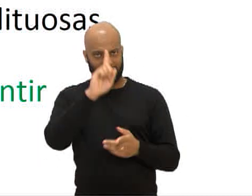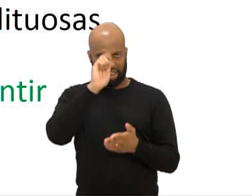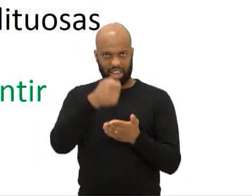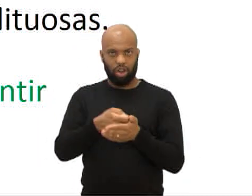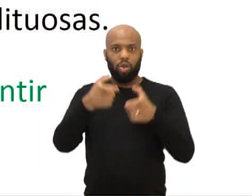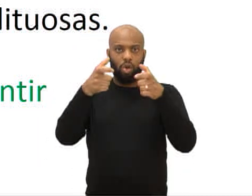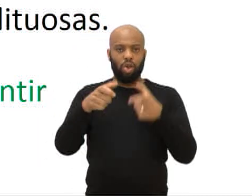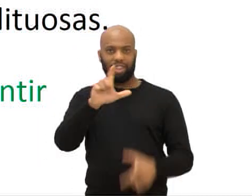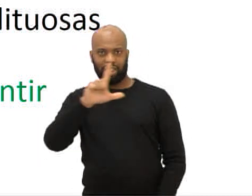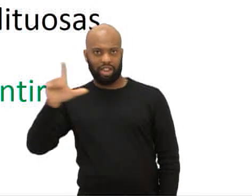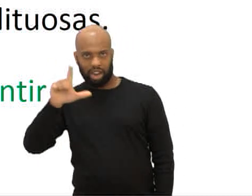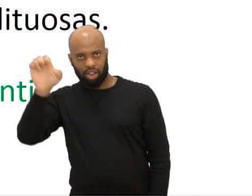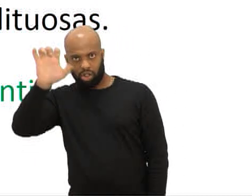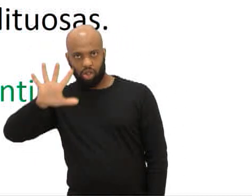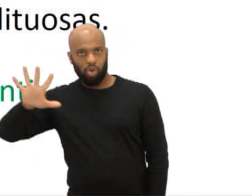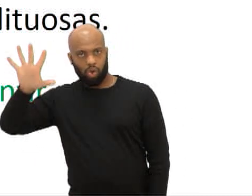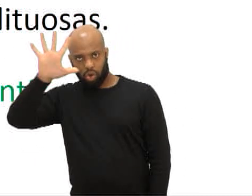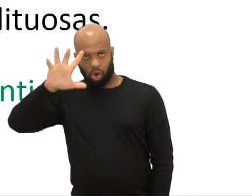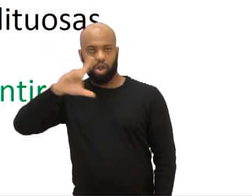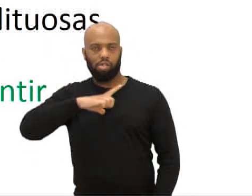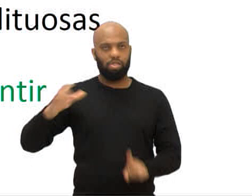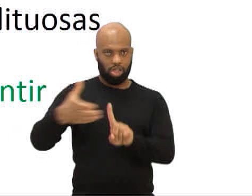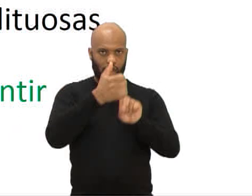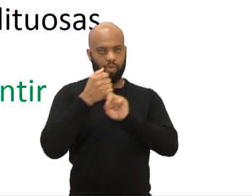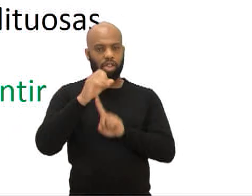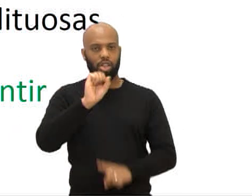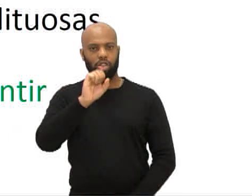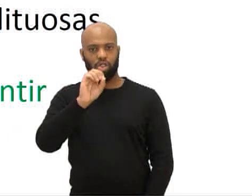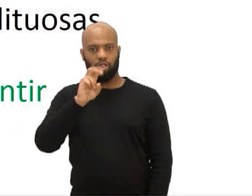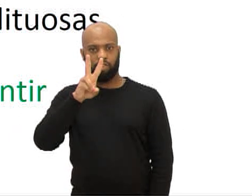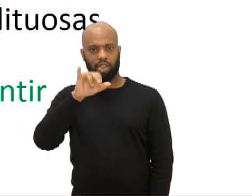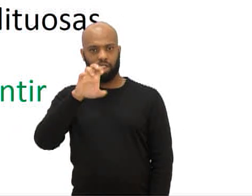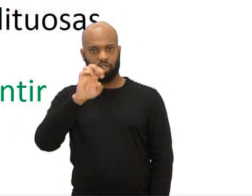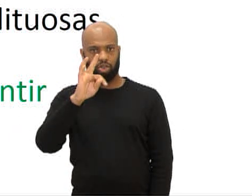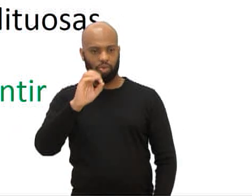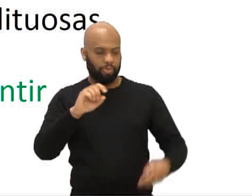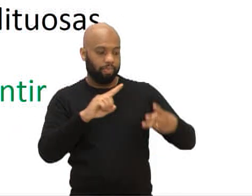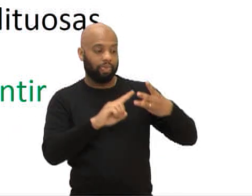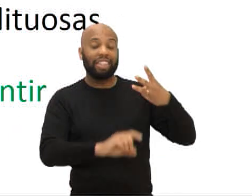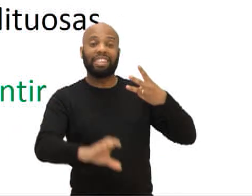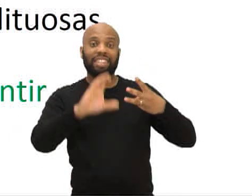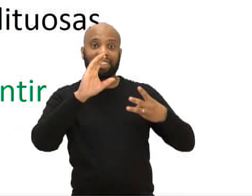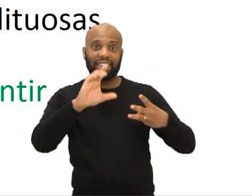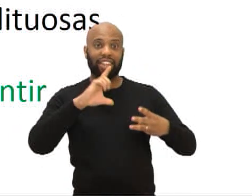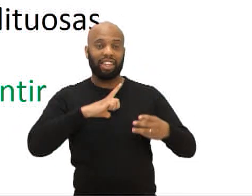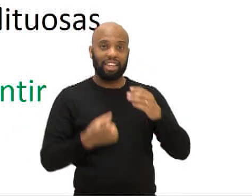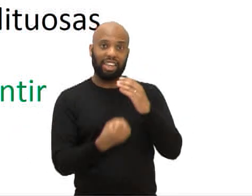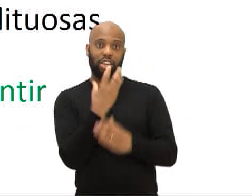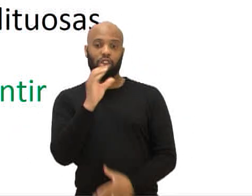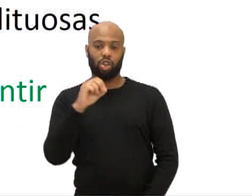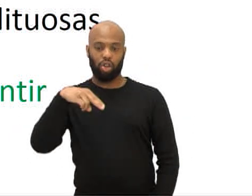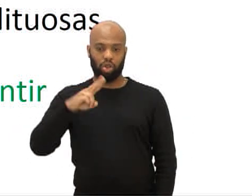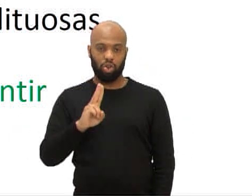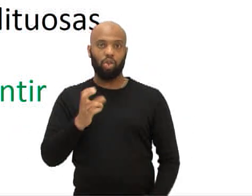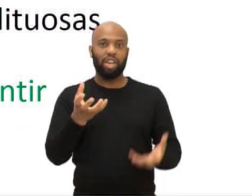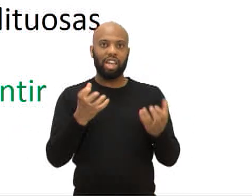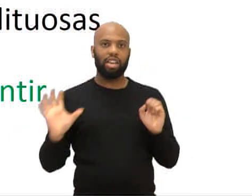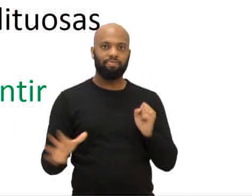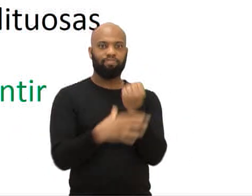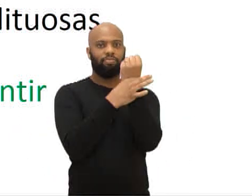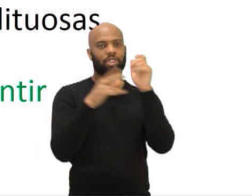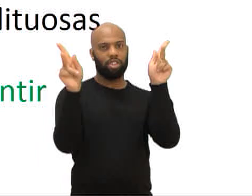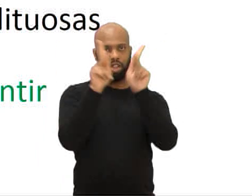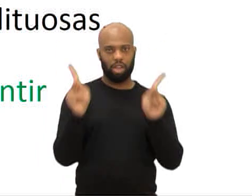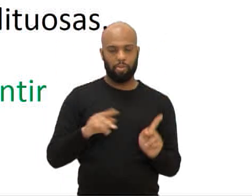o domínio soviético. E C, a criação da ONU é sugerida como meio de garantir a paz